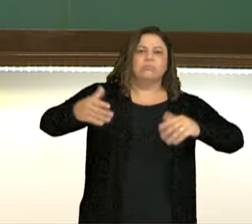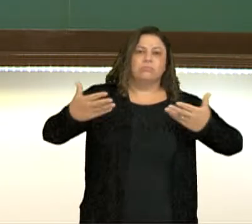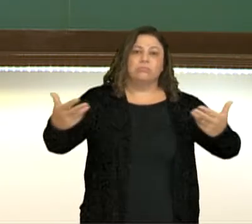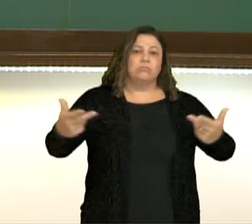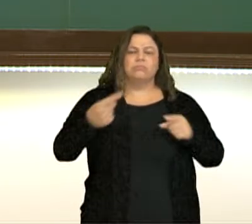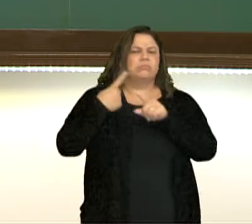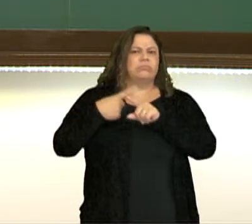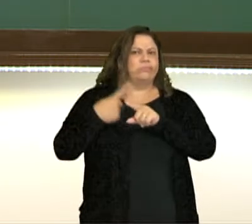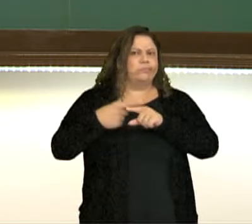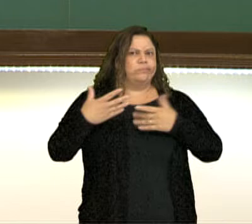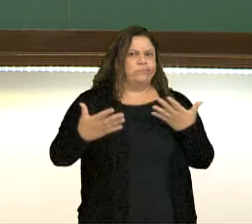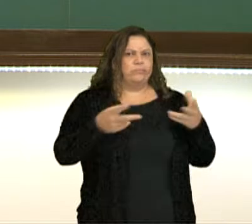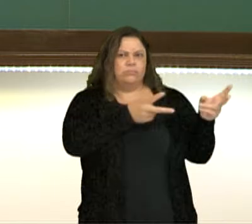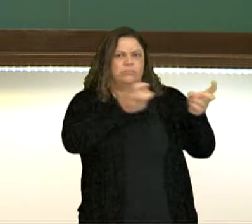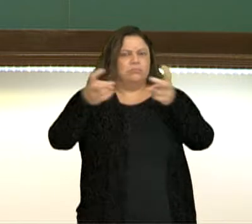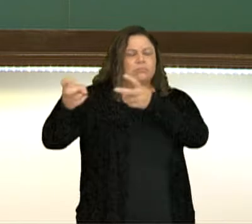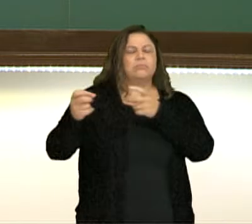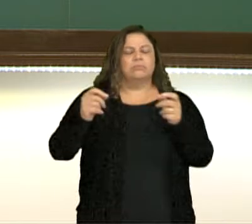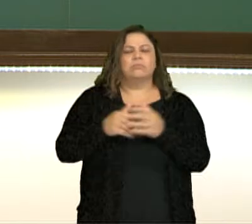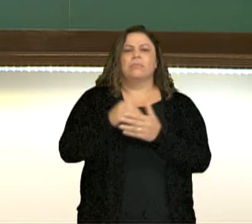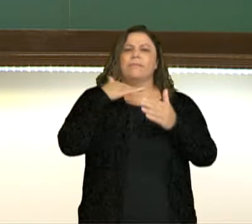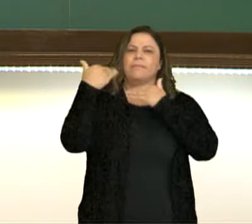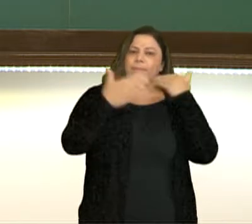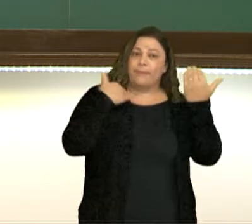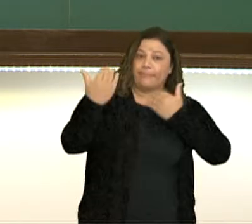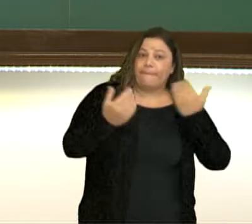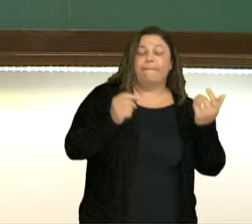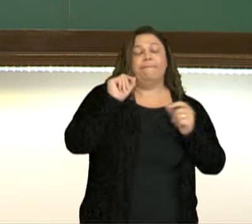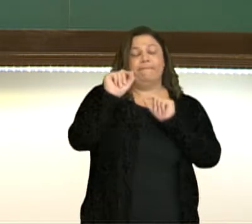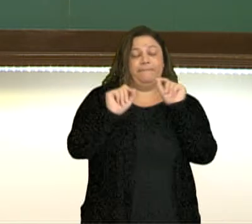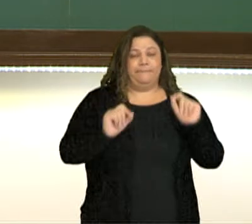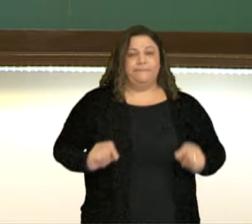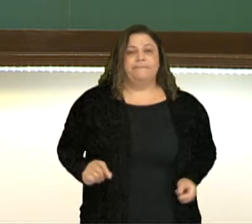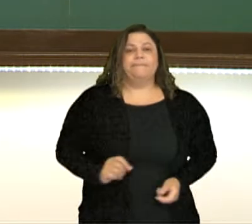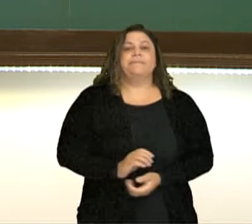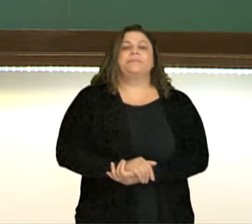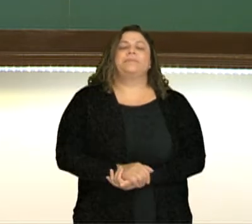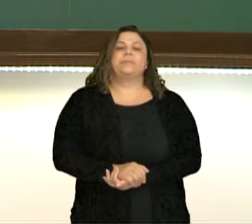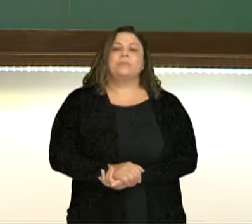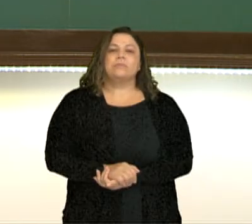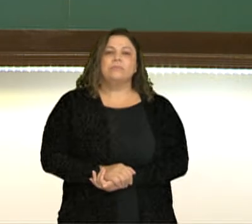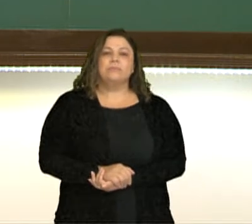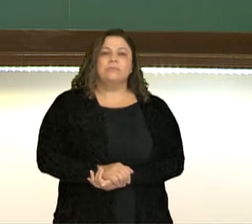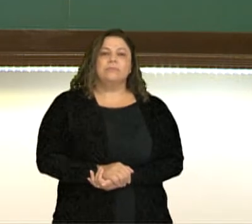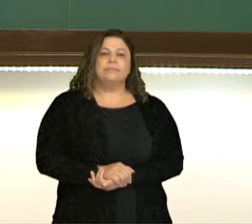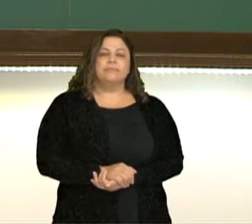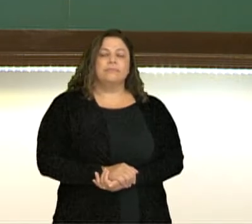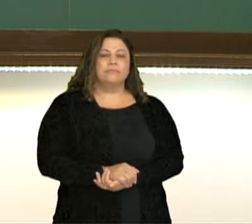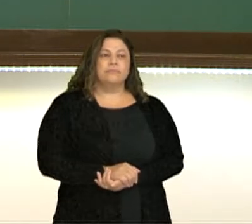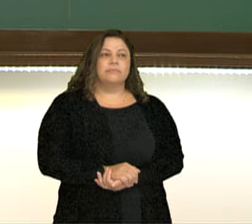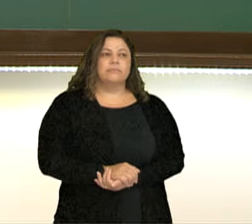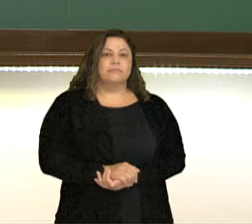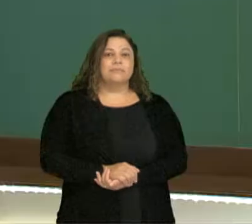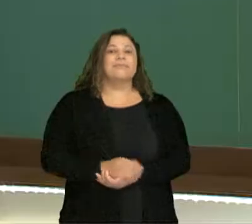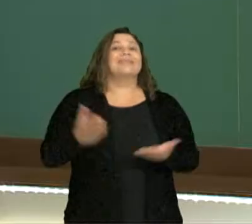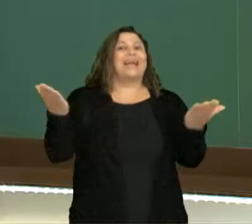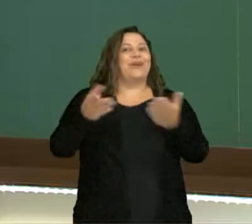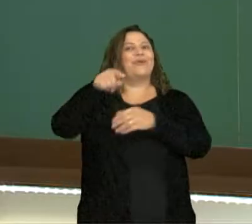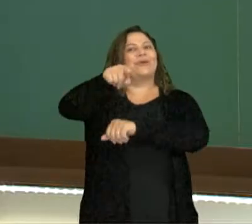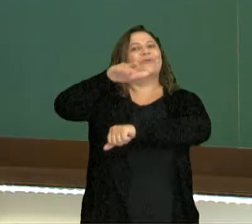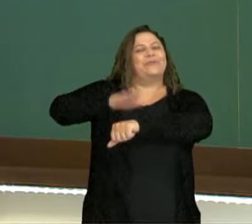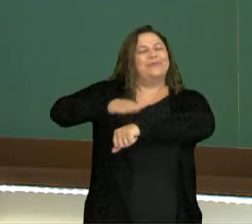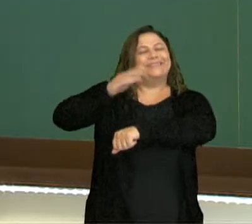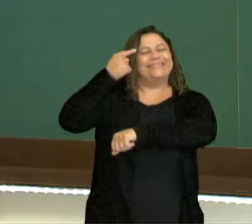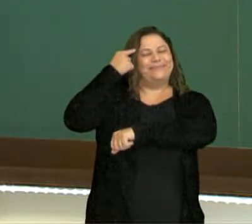Vamos analisar a taxa de mortalidade, quais foram as causas, ok? Agora é sua vez de